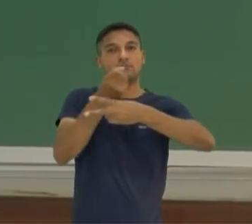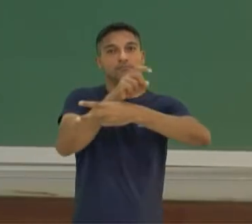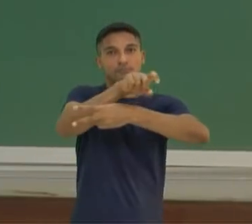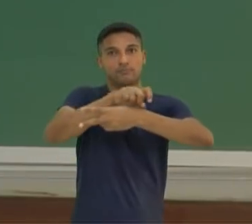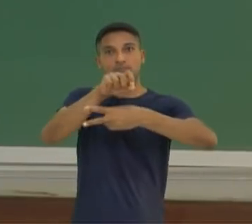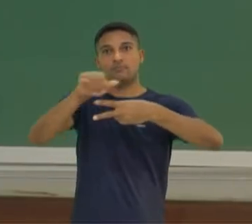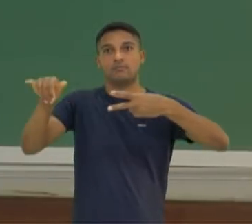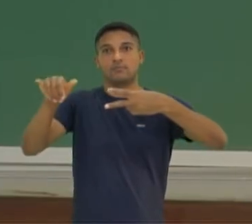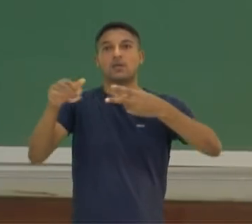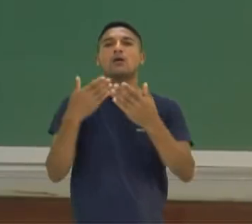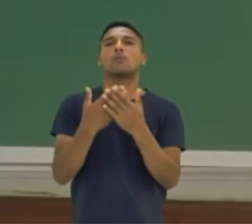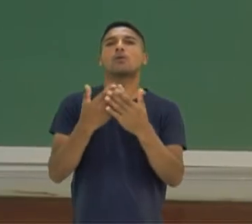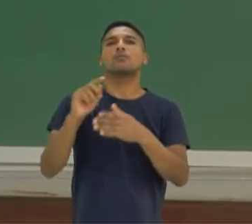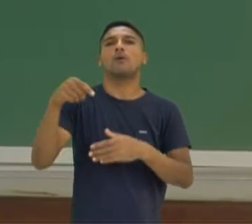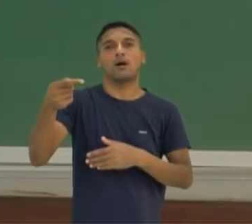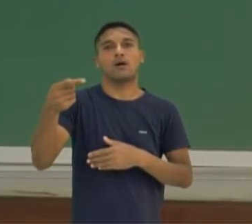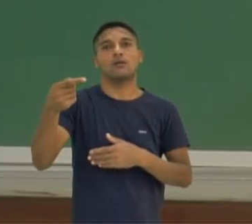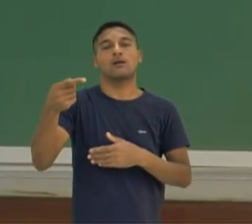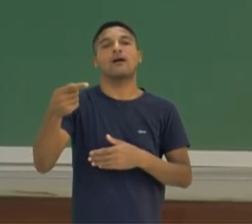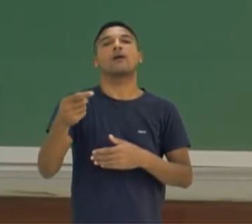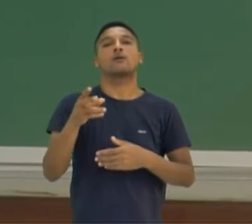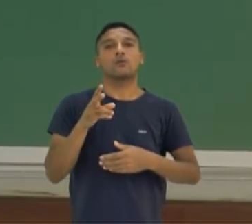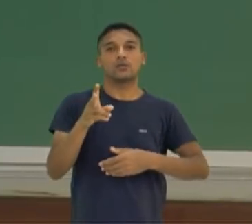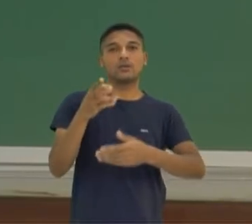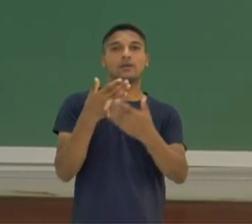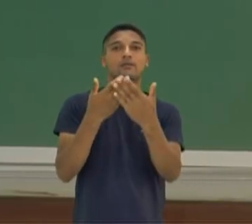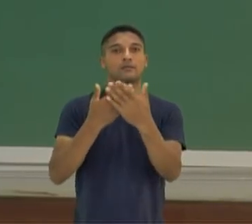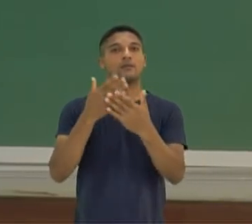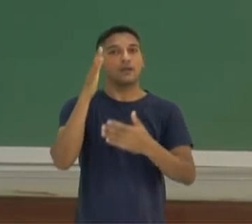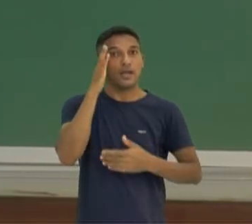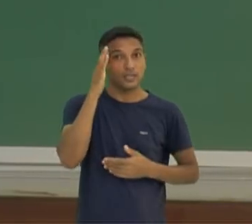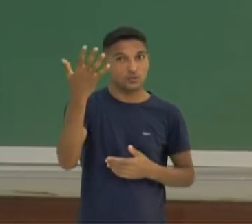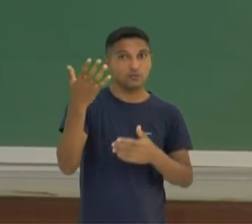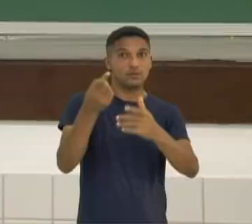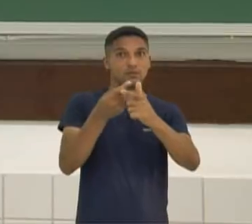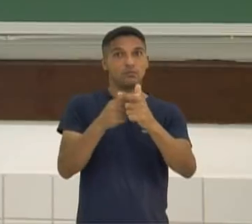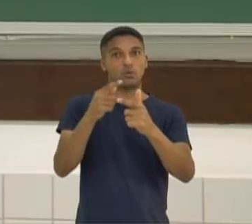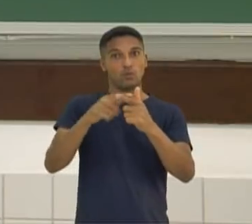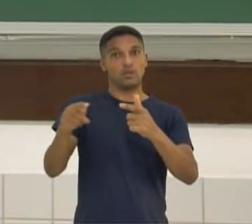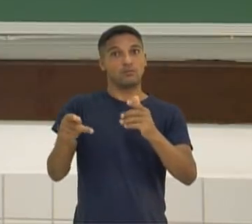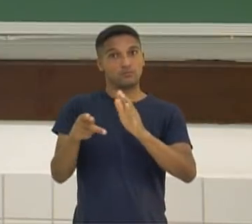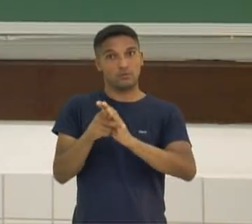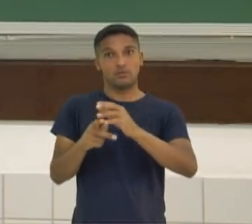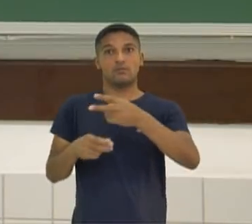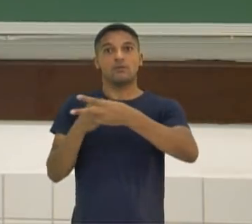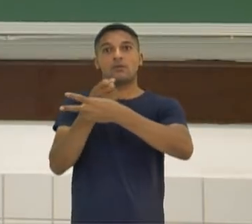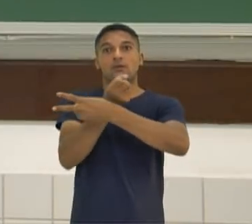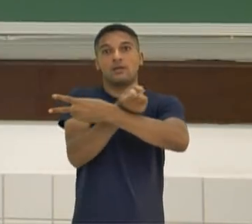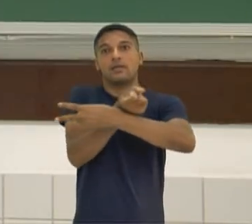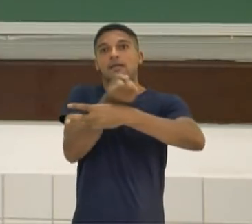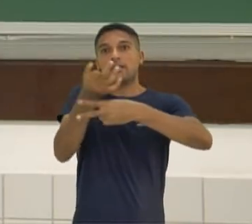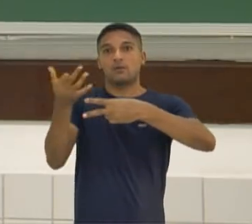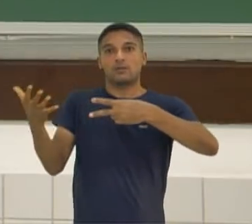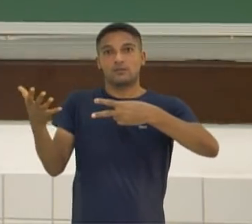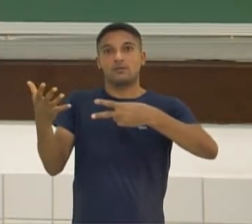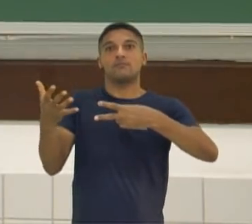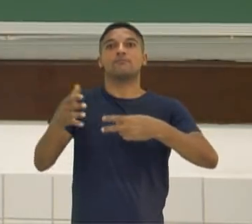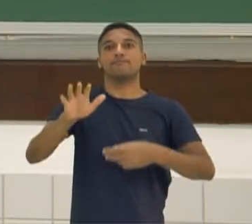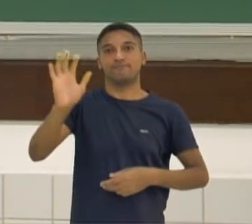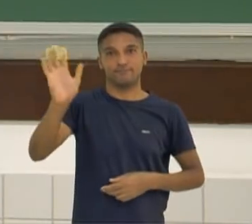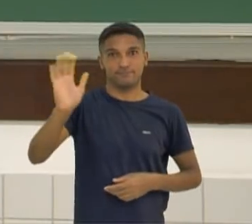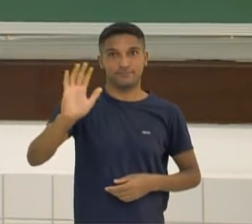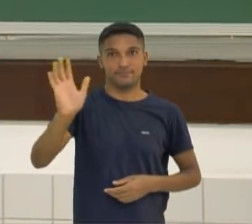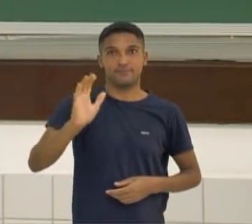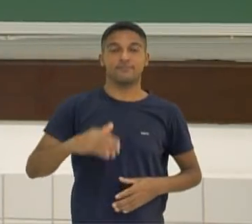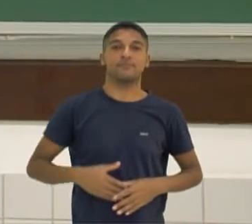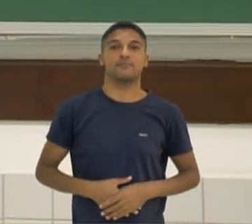nós vamos estudar resoluções, resolver alguns problemas com equações. Até a próxima aula, pessoal!